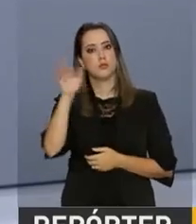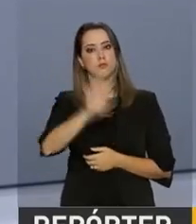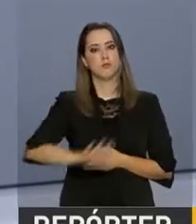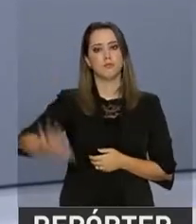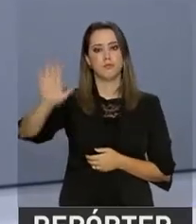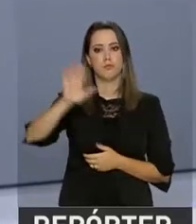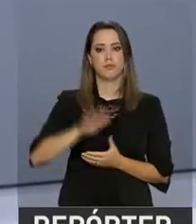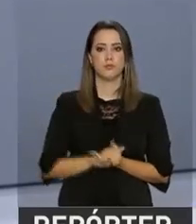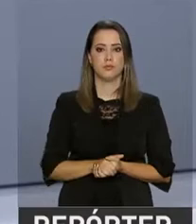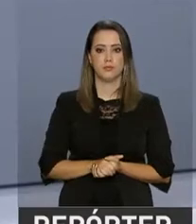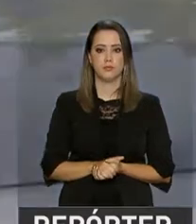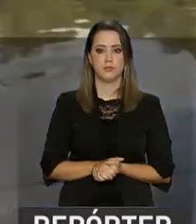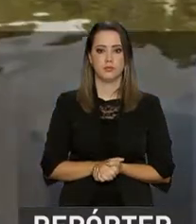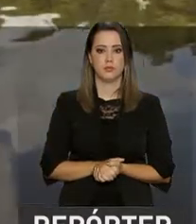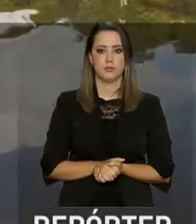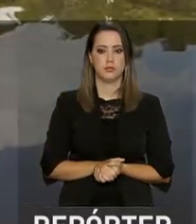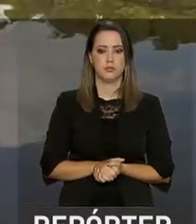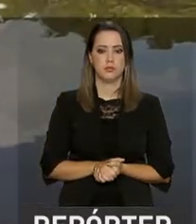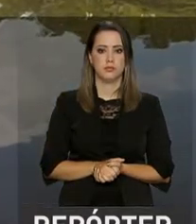regiões do país.